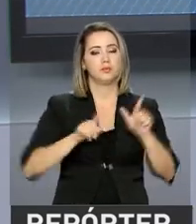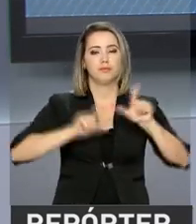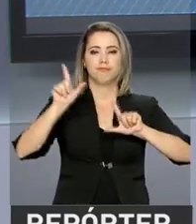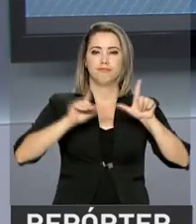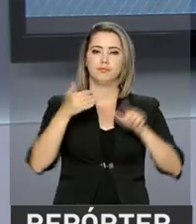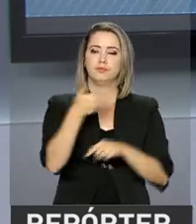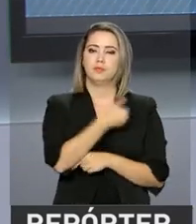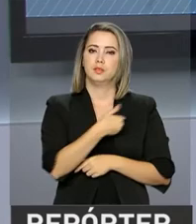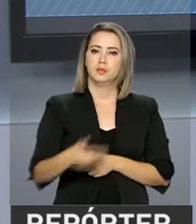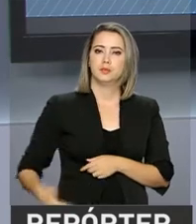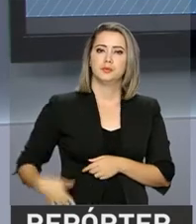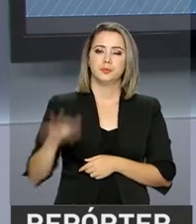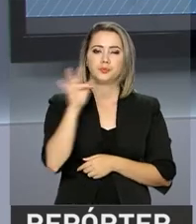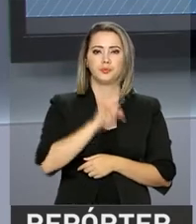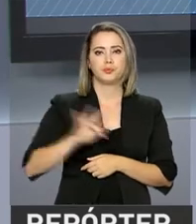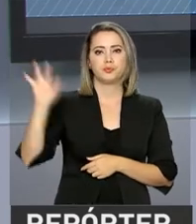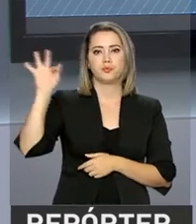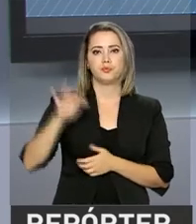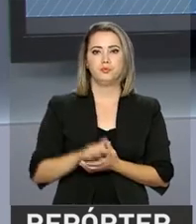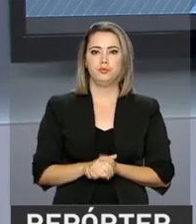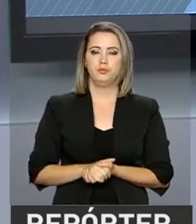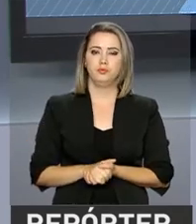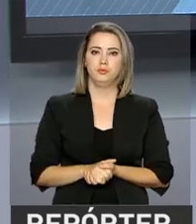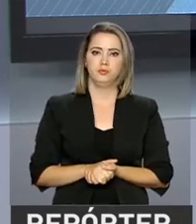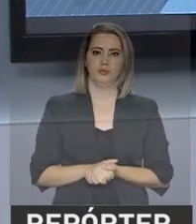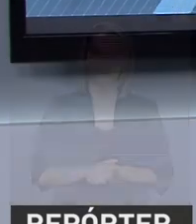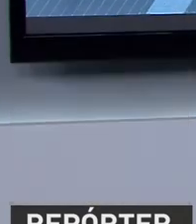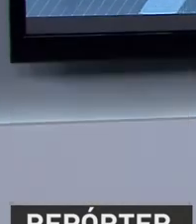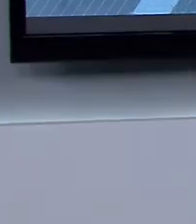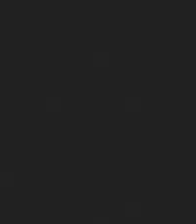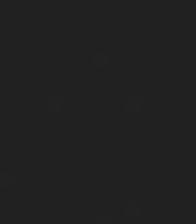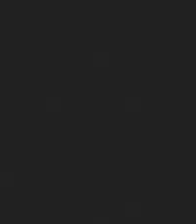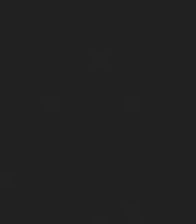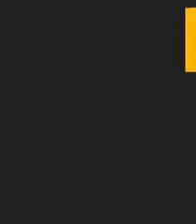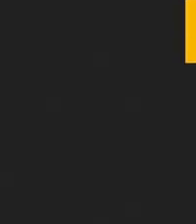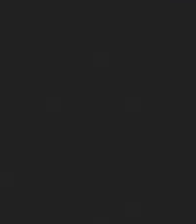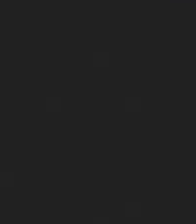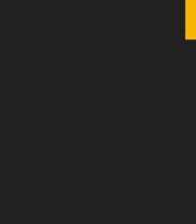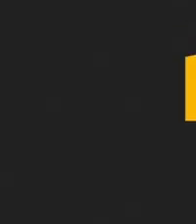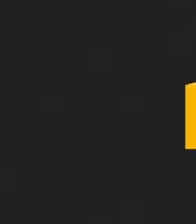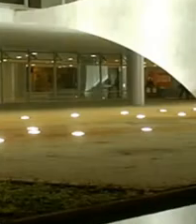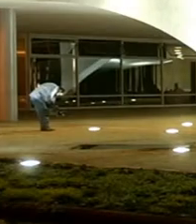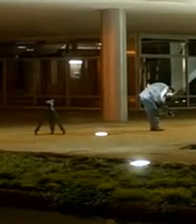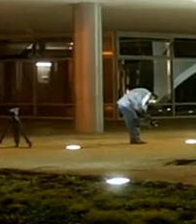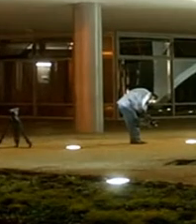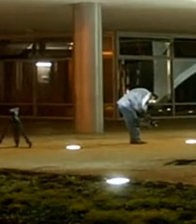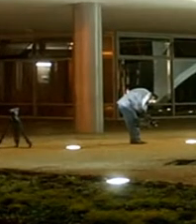aqui na NBR, a TV do Governo Federal.